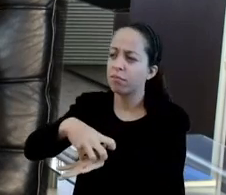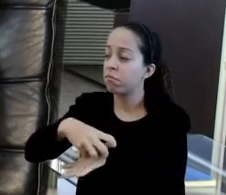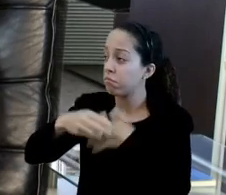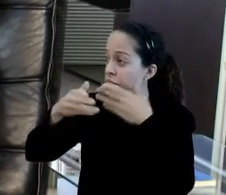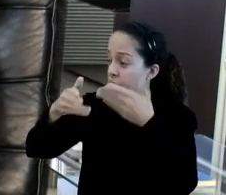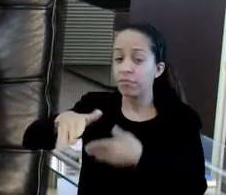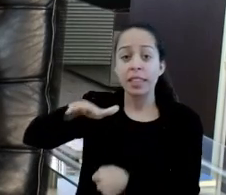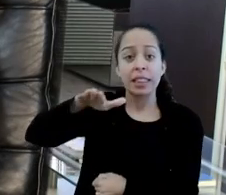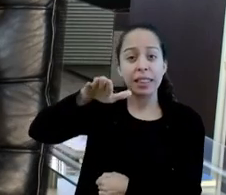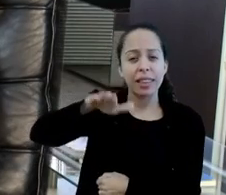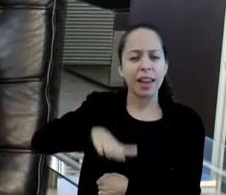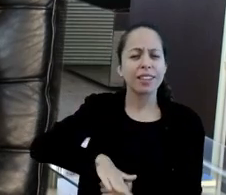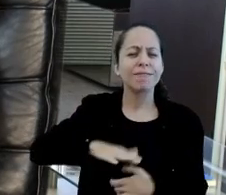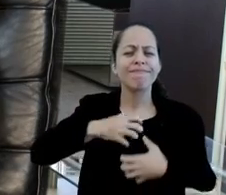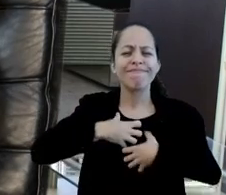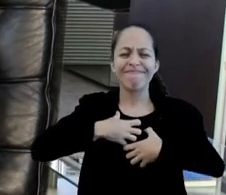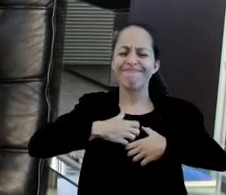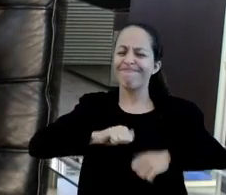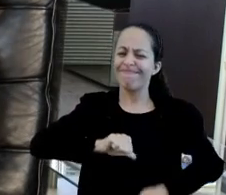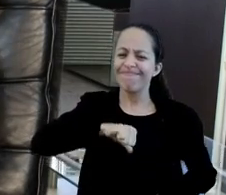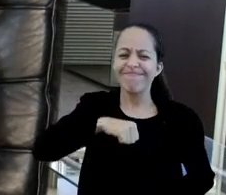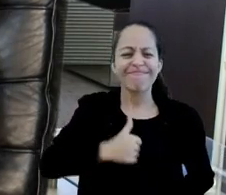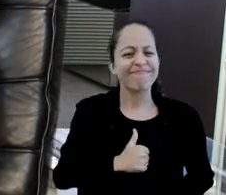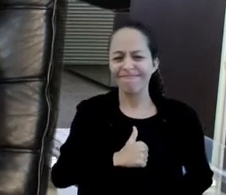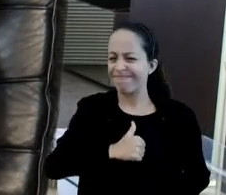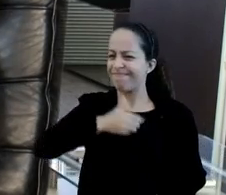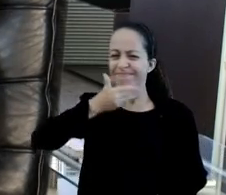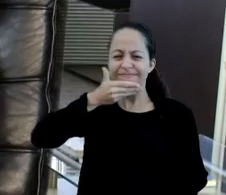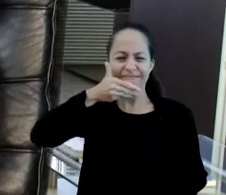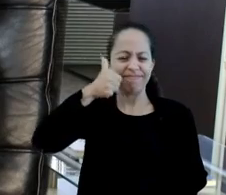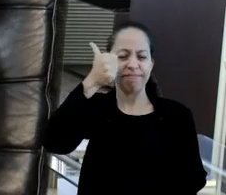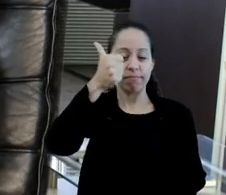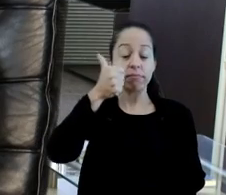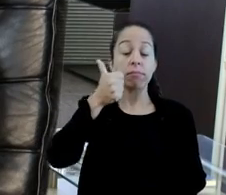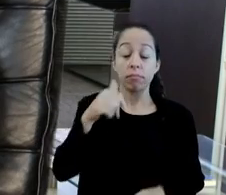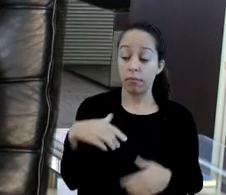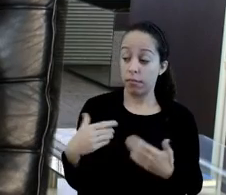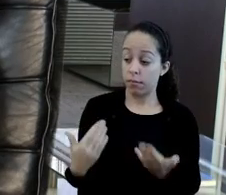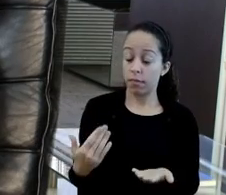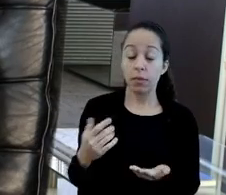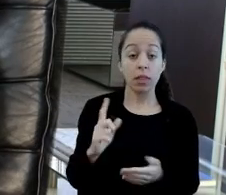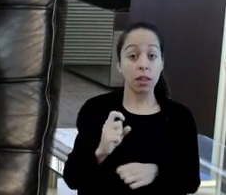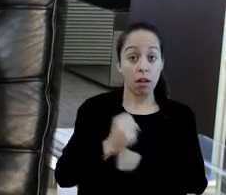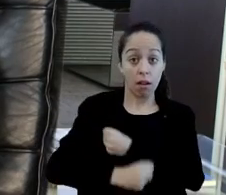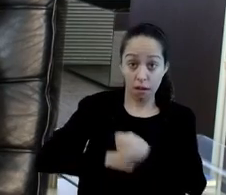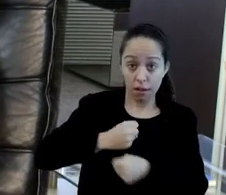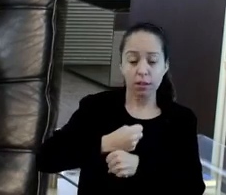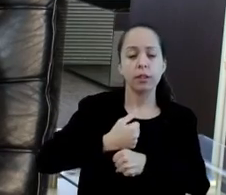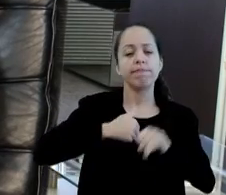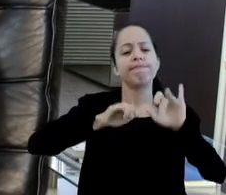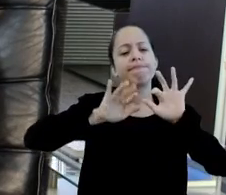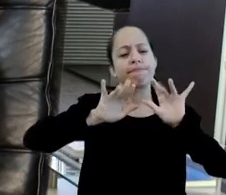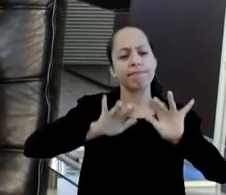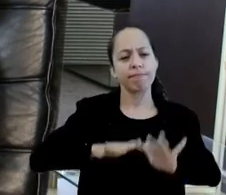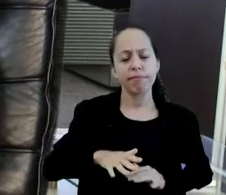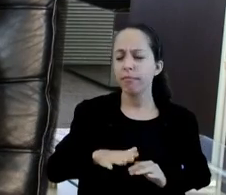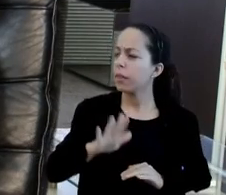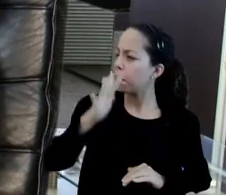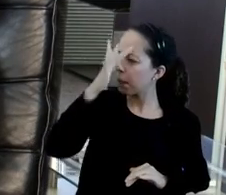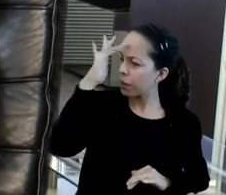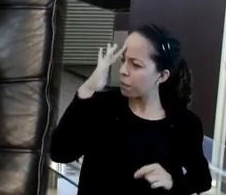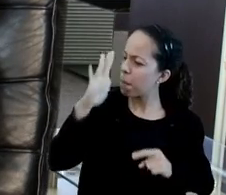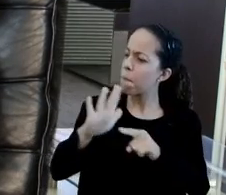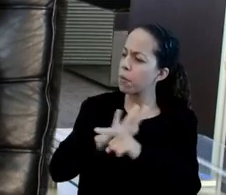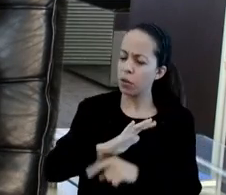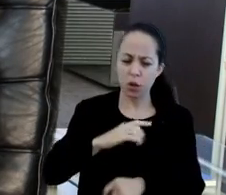No outro ano eu já queria um outro livro para poder concorrer. Aí veio E Eu Sou Isto, Vovó.